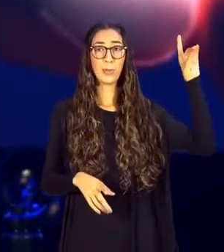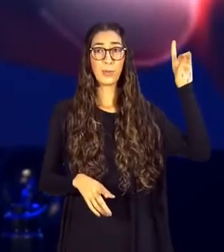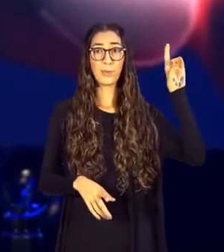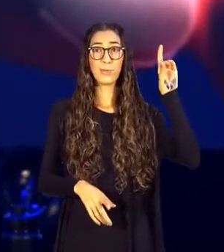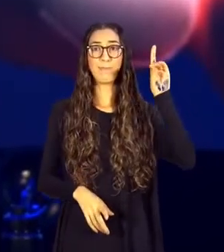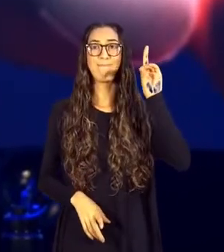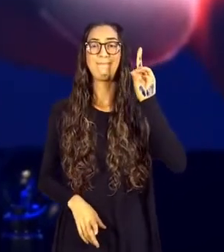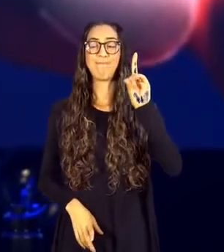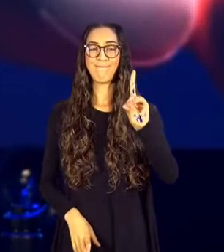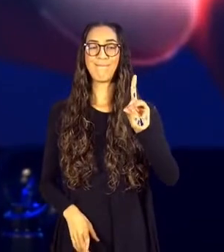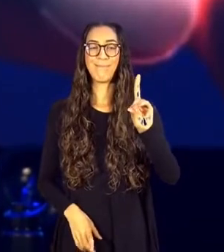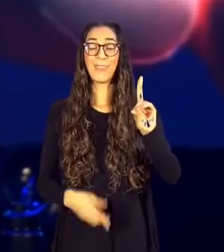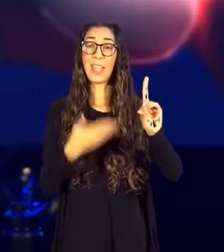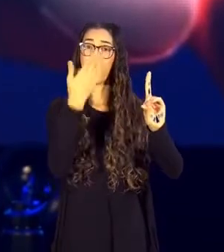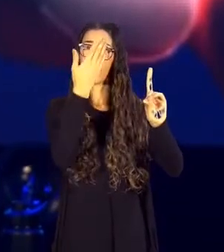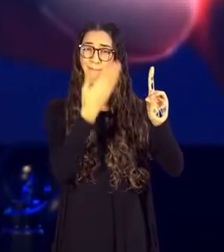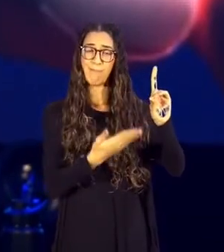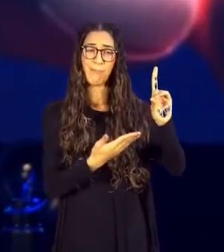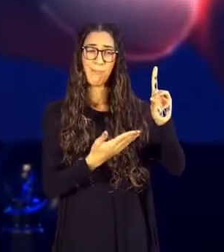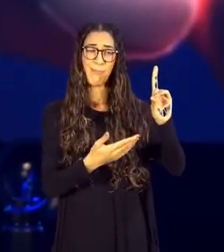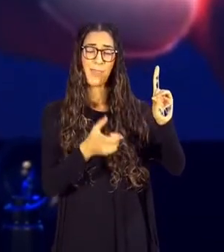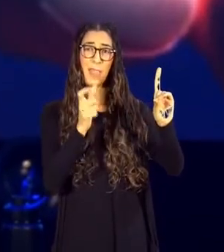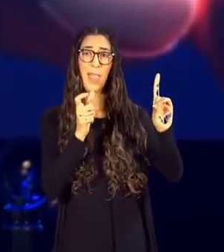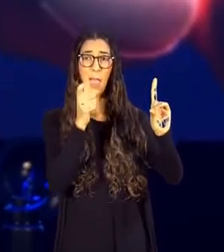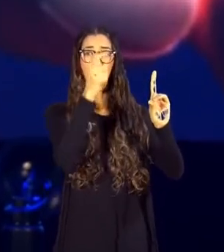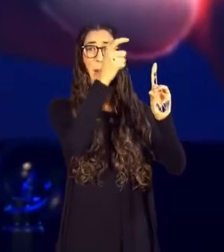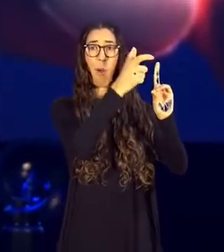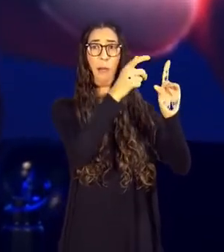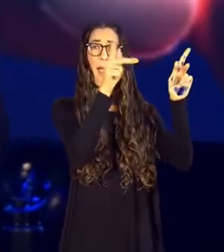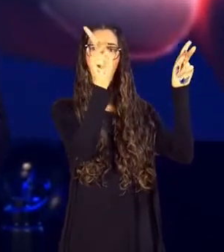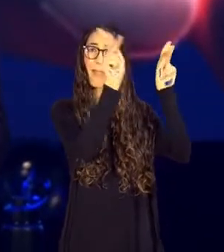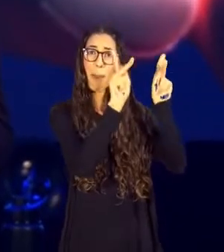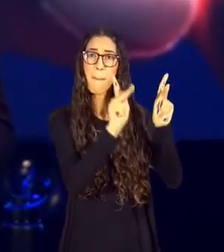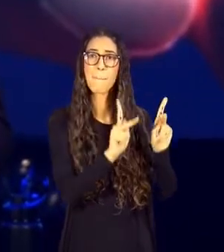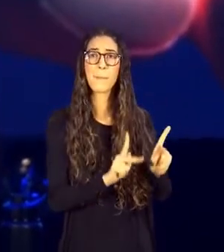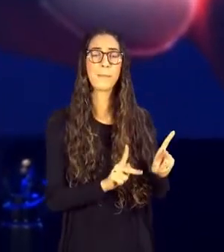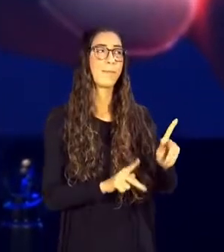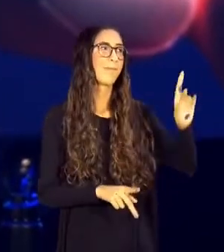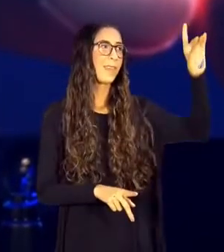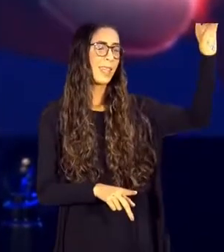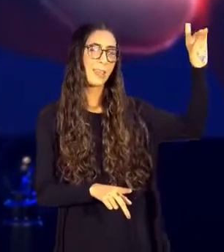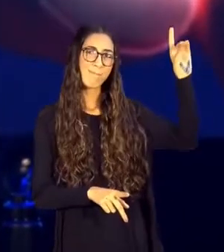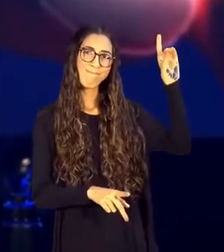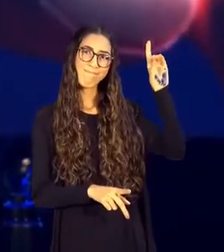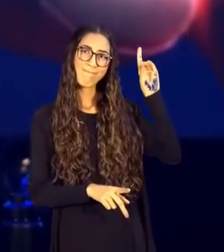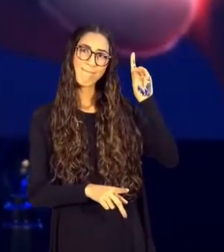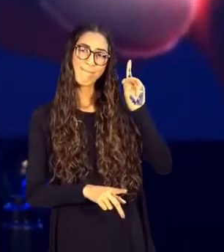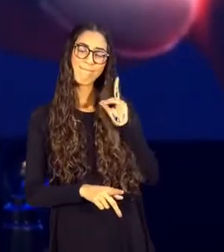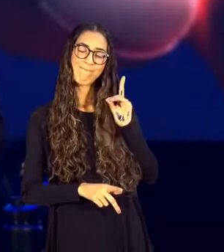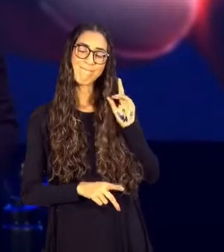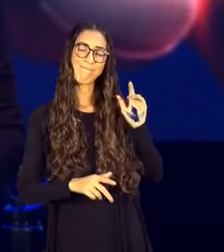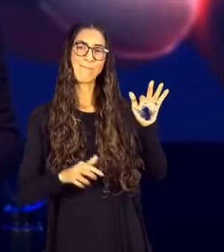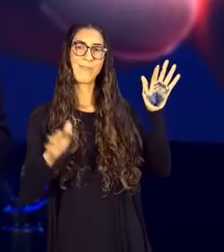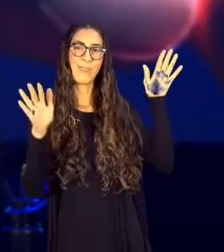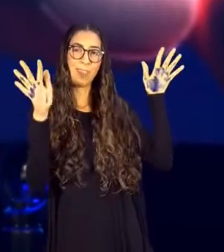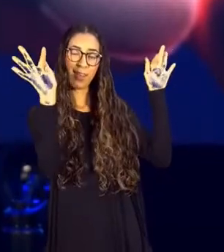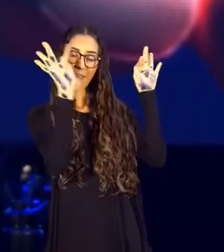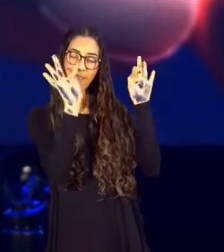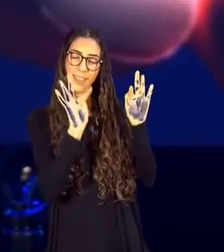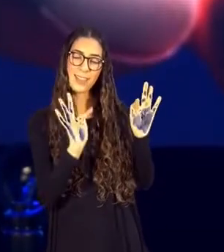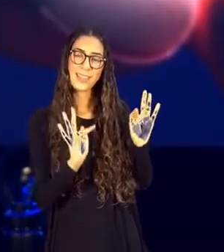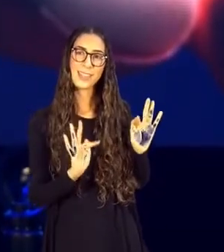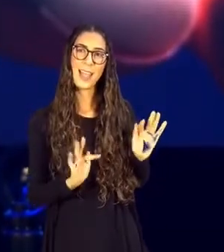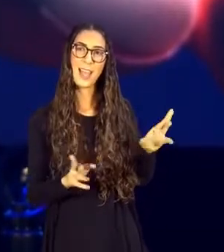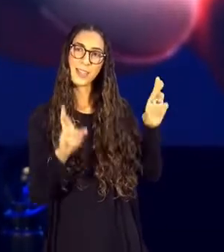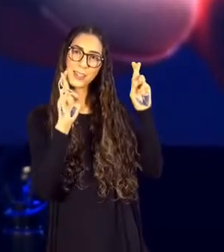paz. O Senhor é aquele que nos traz uma alegria verdadeira, uma esperança verdadeira, em quem